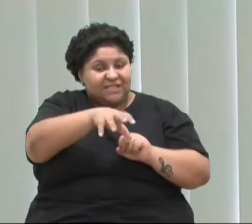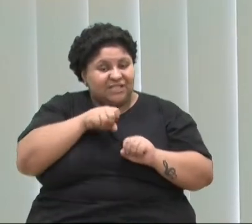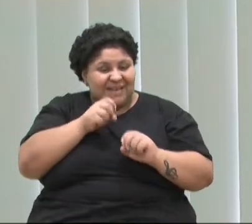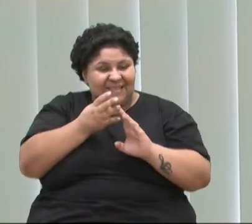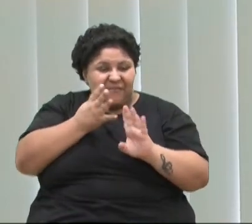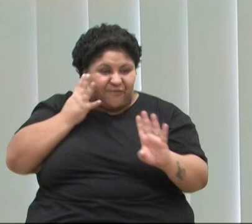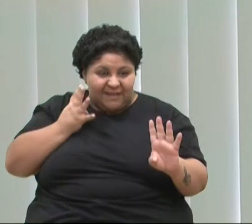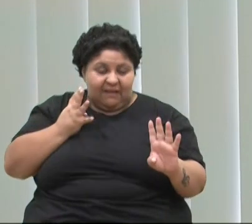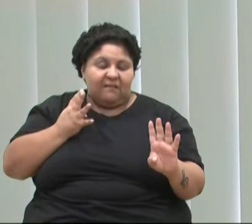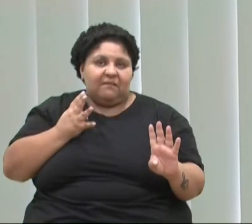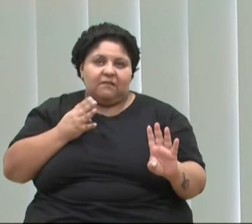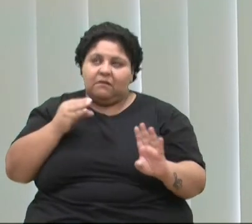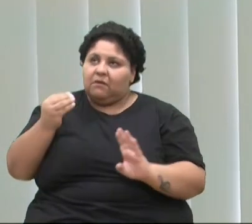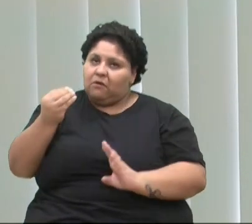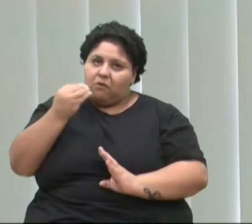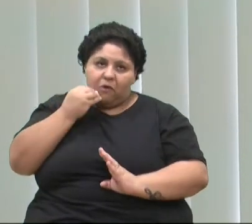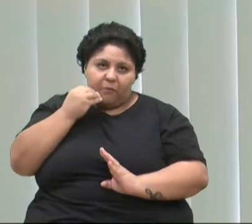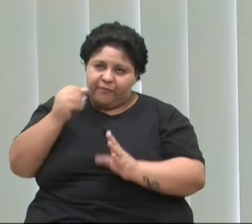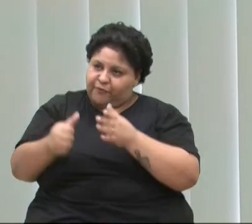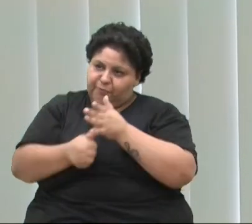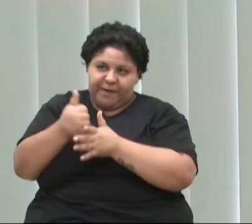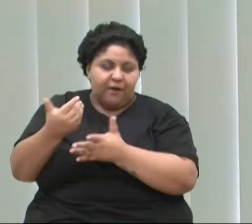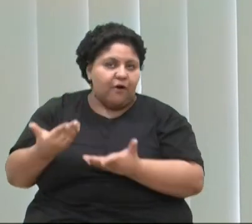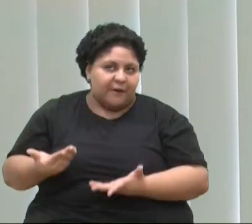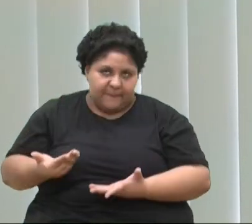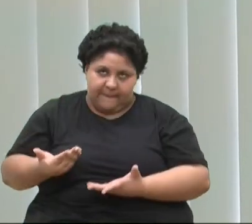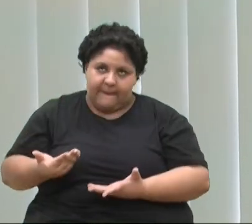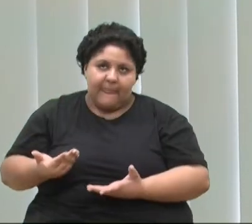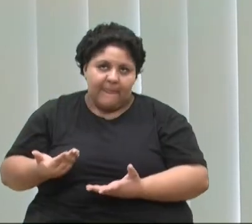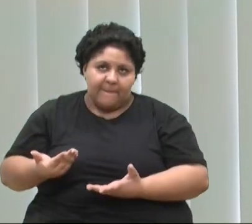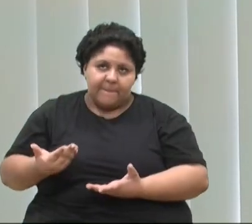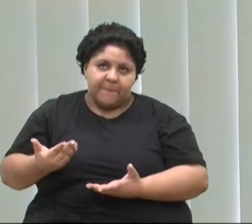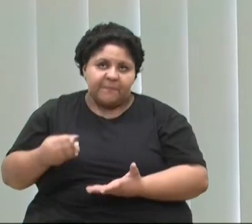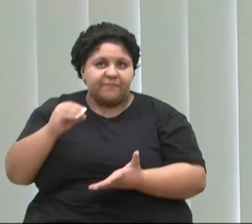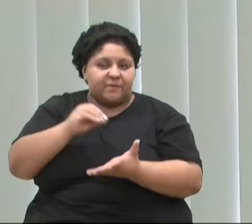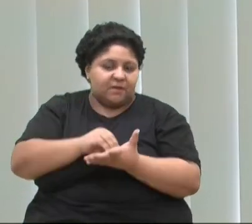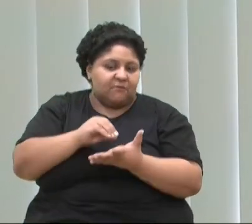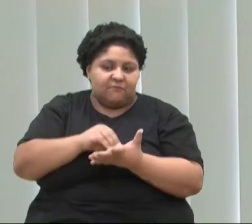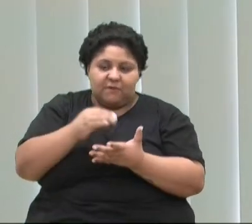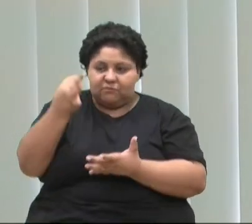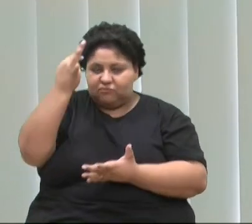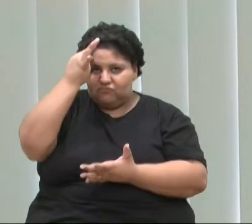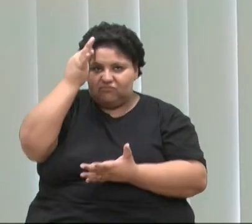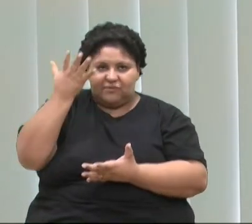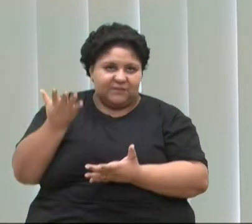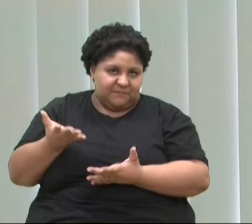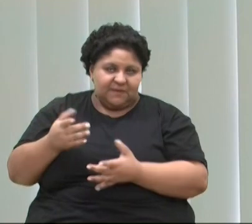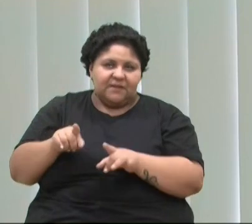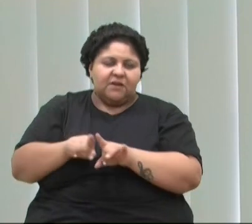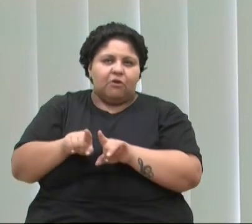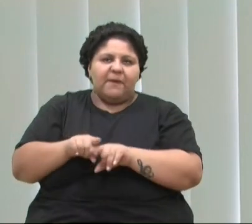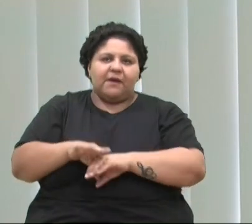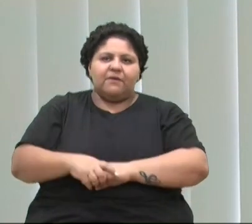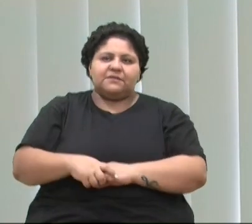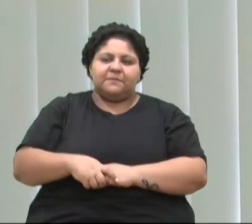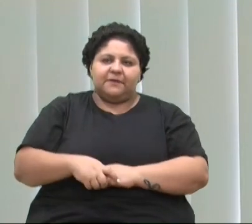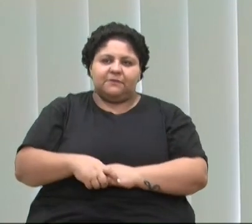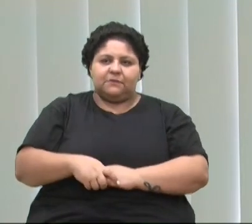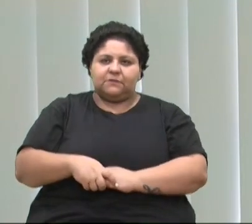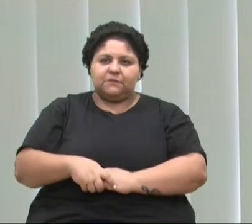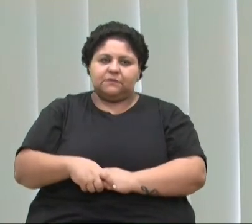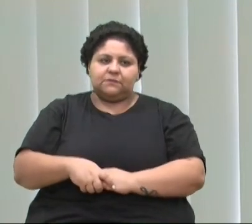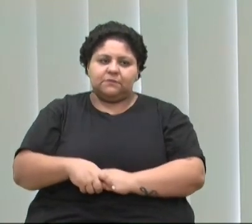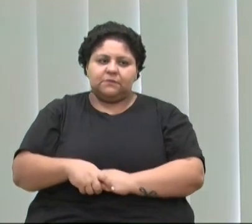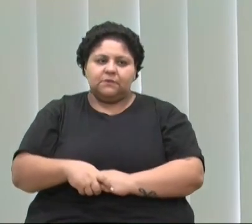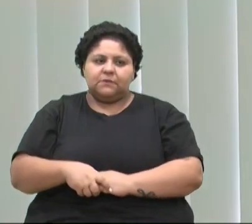filas, obviamente melhor. Às vezes falta o conhecimento, enfim. Com relação à